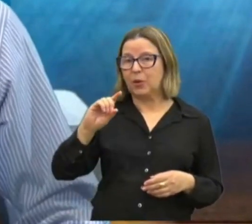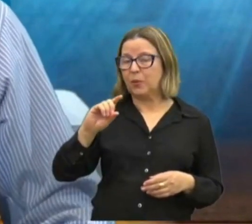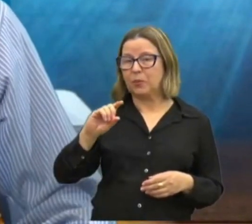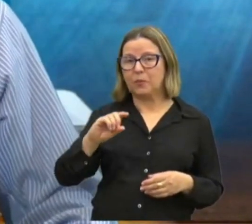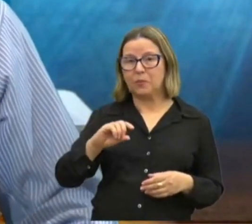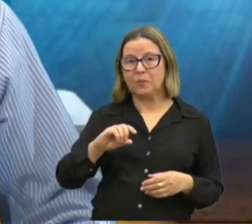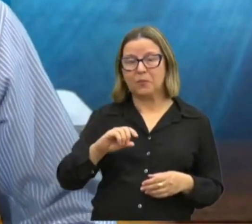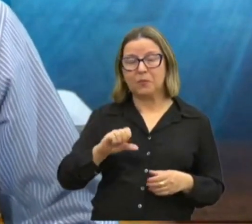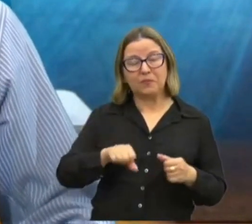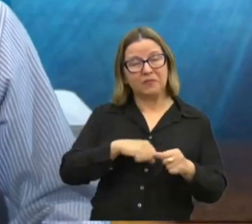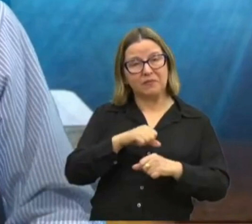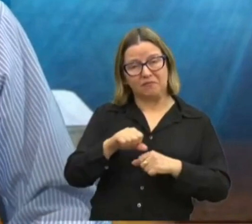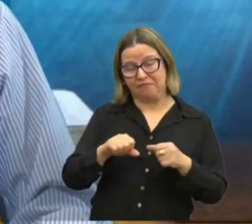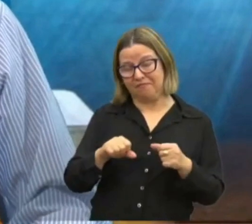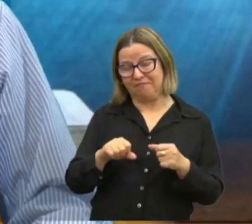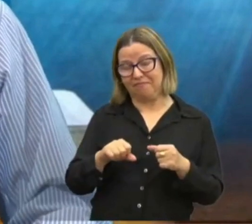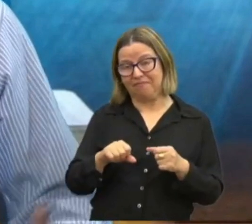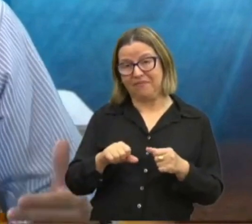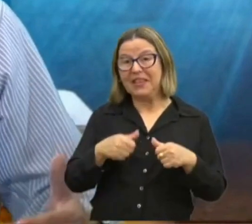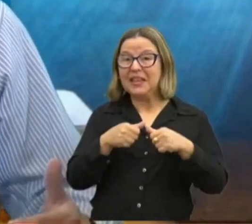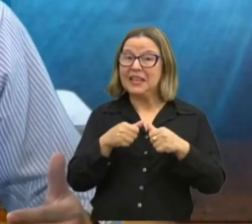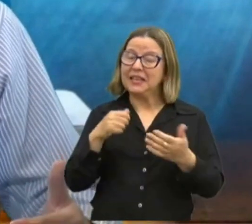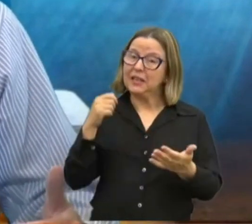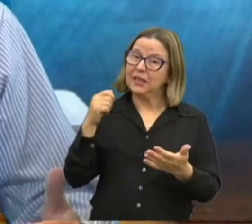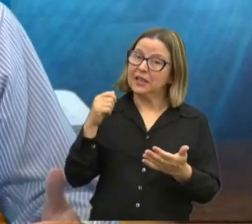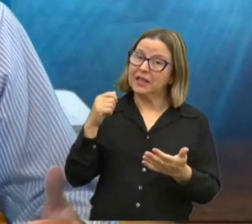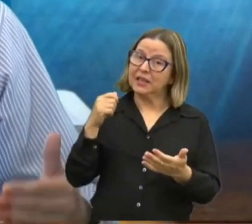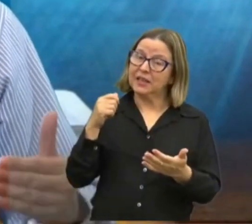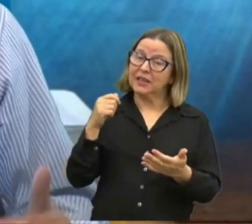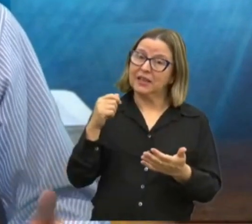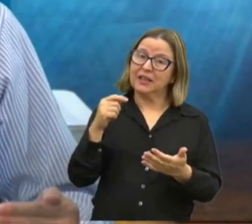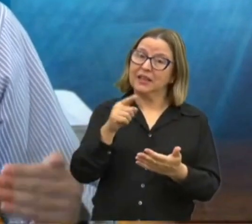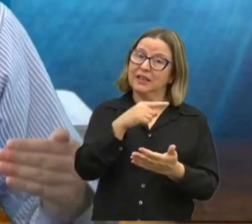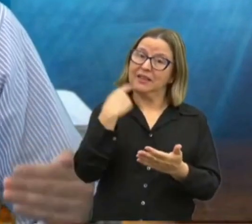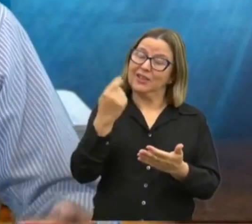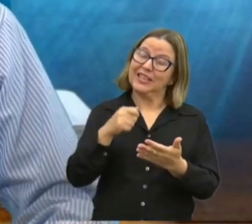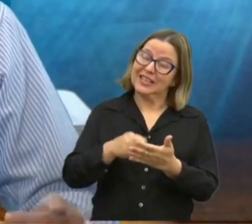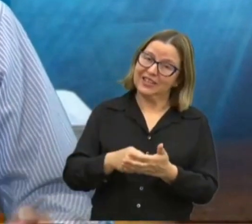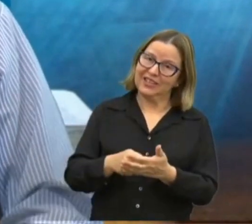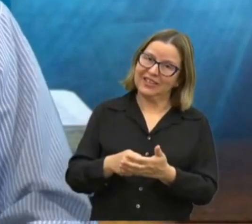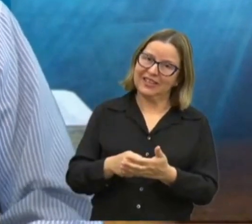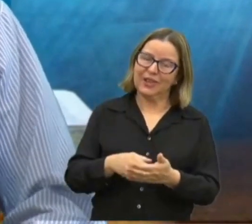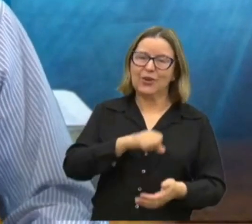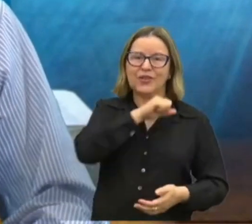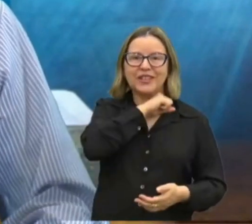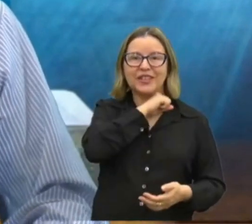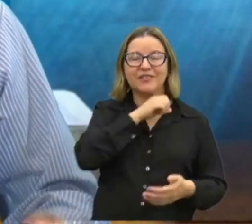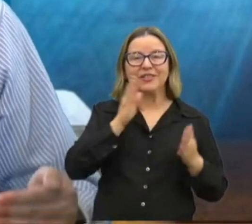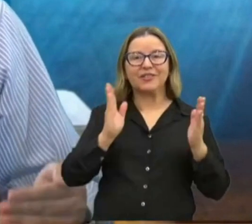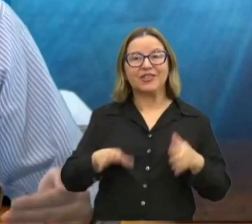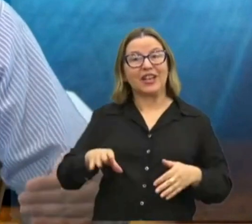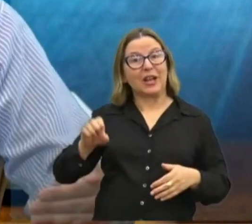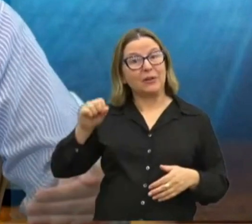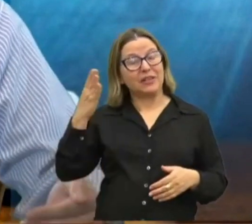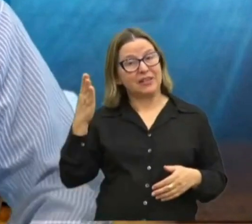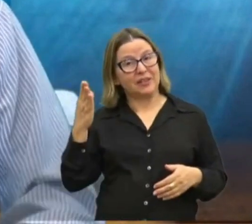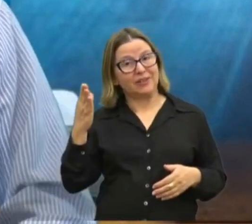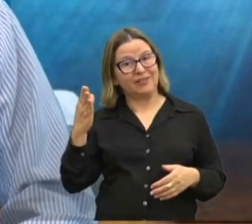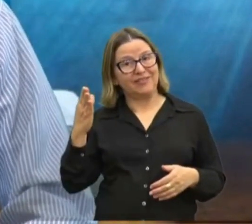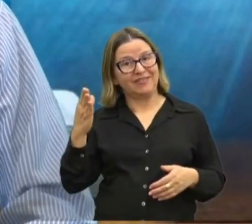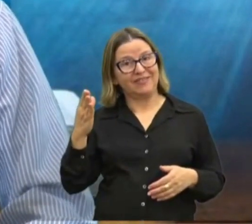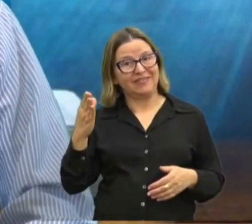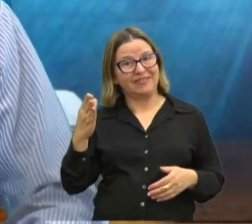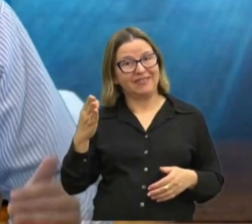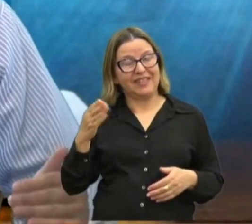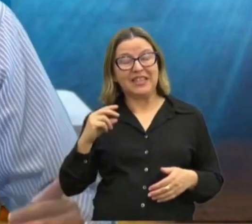é a nossa garantia de que o sacrifício, ele já aconteceu e ele é